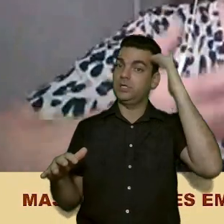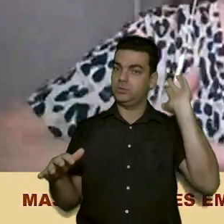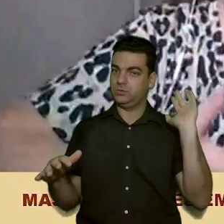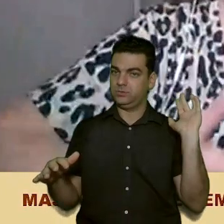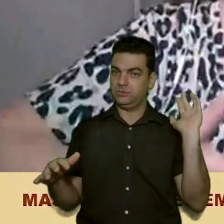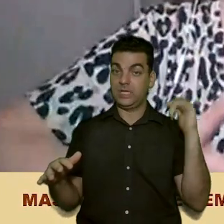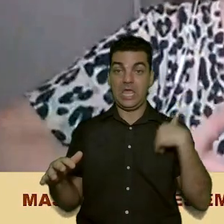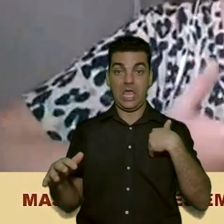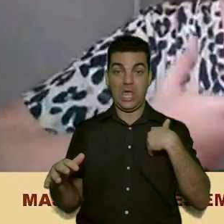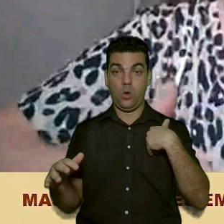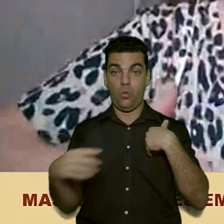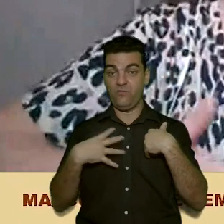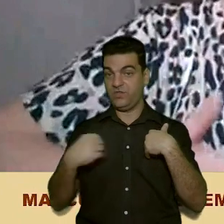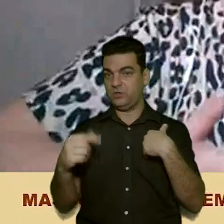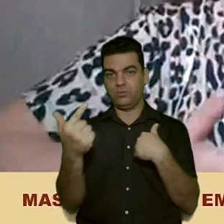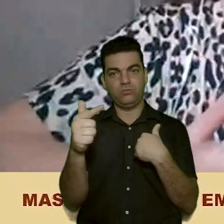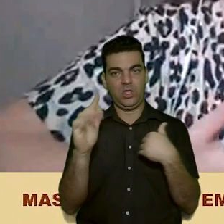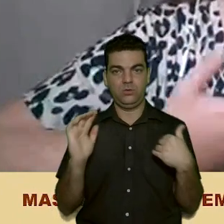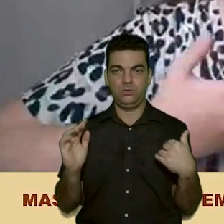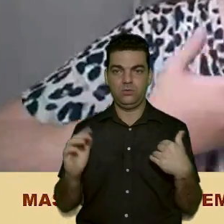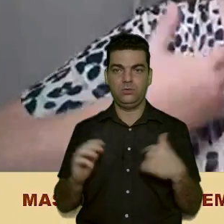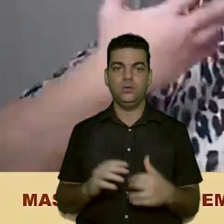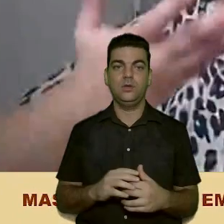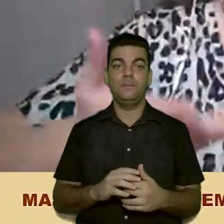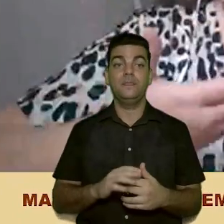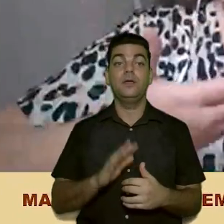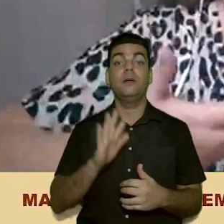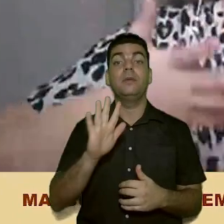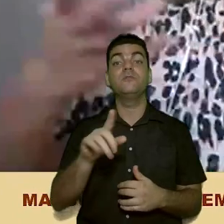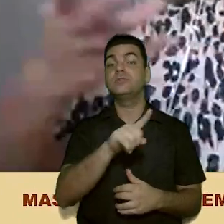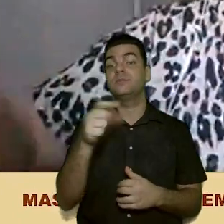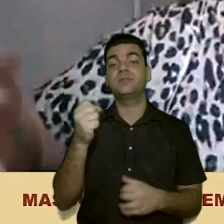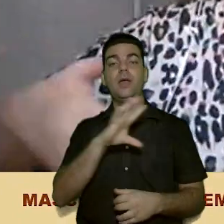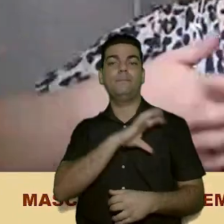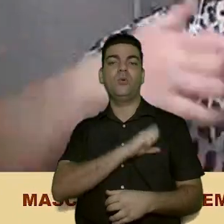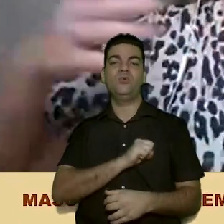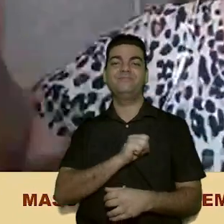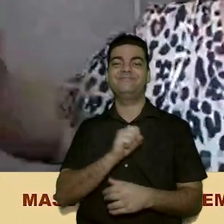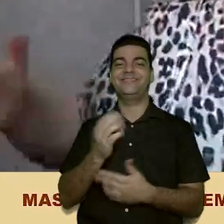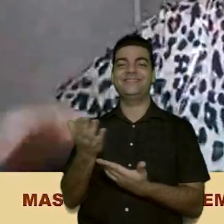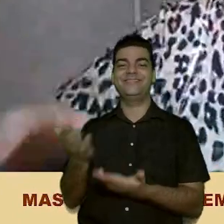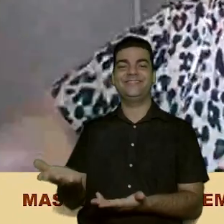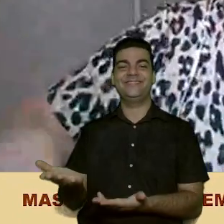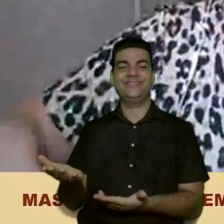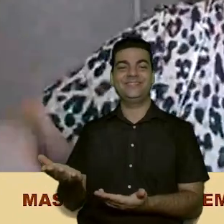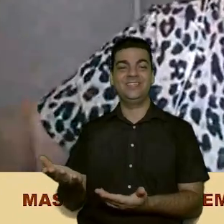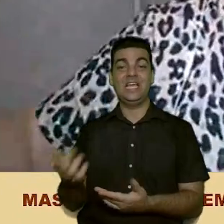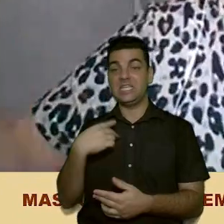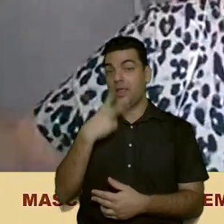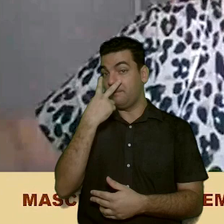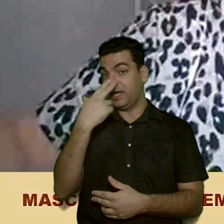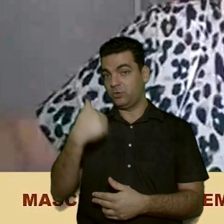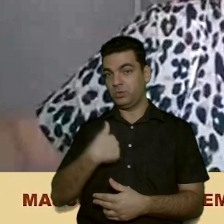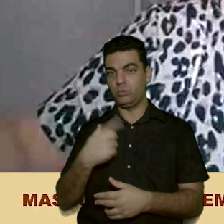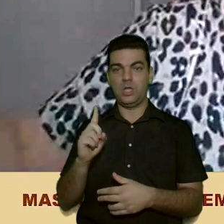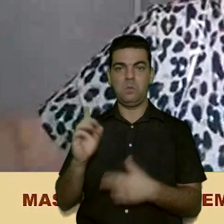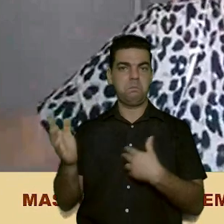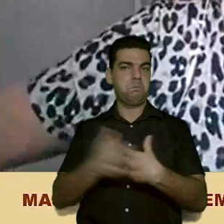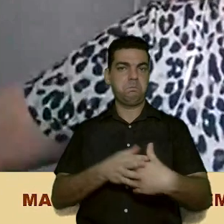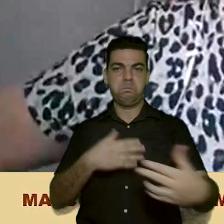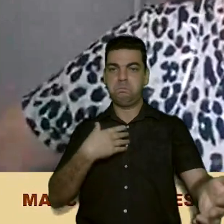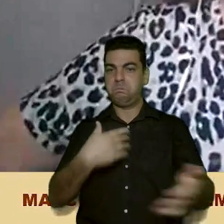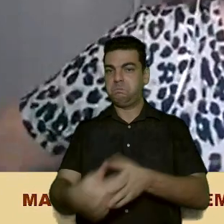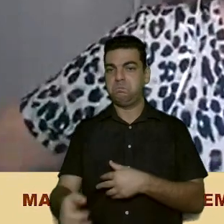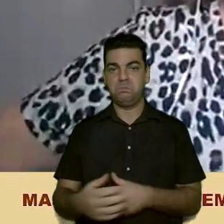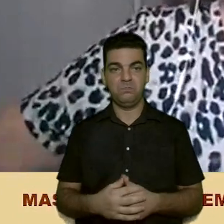dos grandes desafios da criação de crianças, eu imagino, como eu disse, não sou mãe, mas tenho muitas mães em volta, é amar aquela